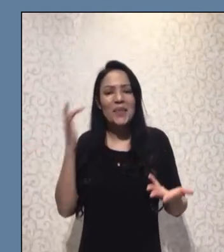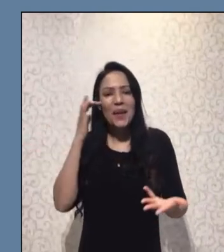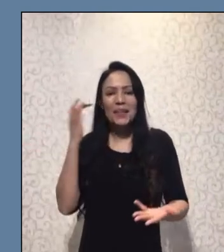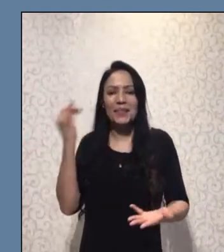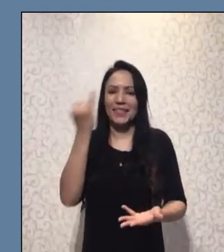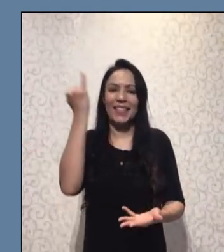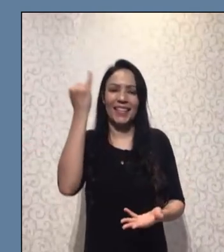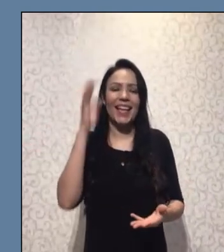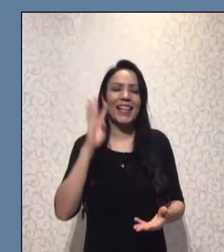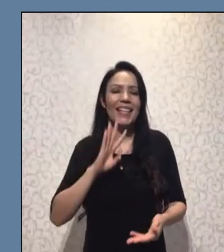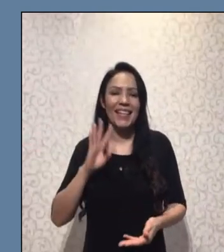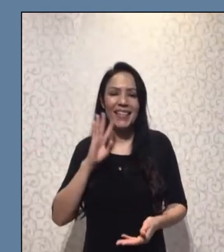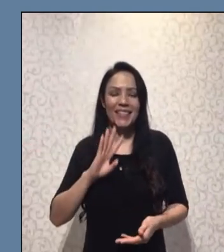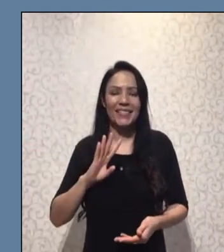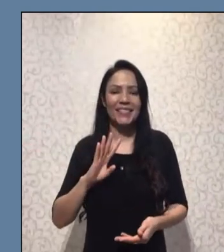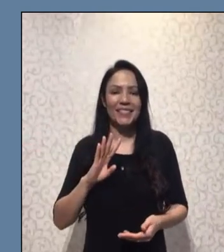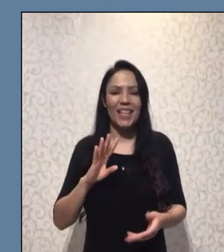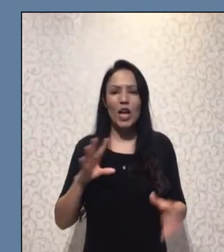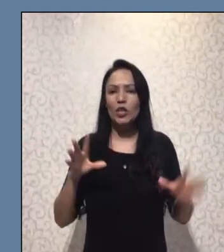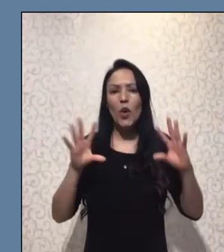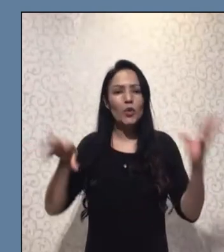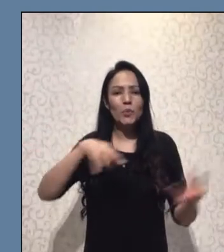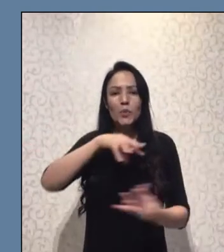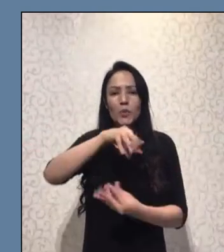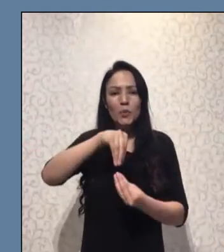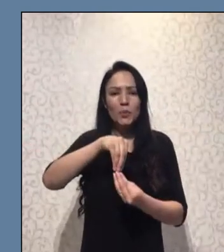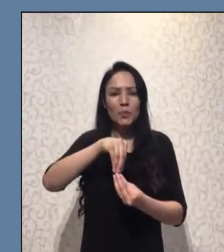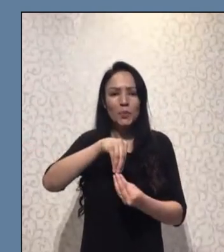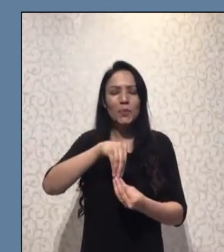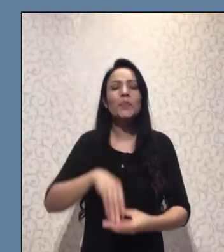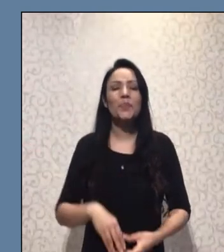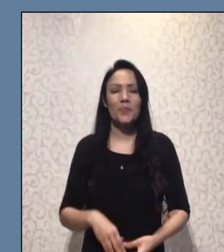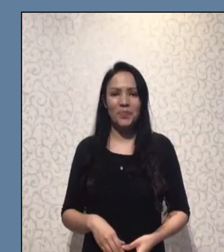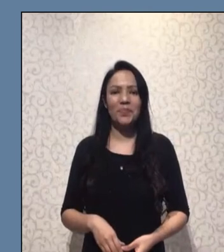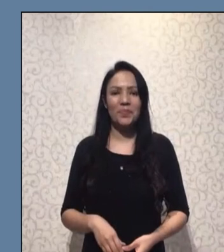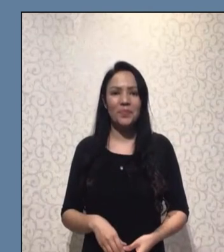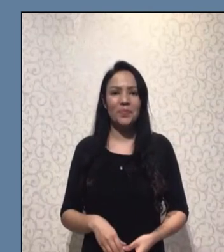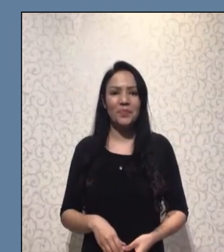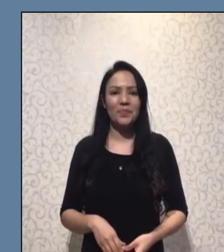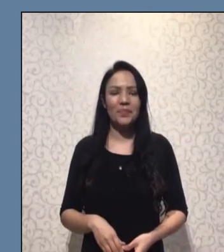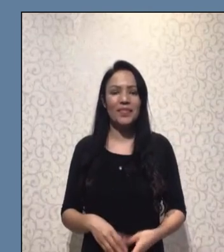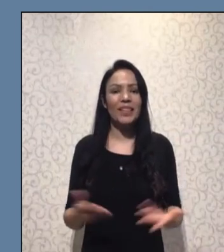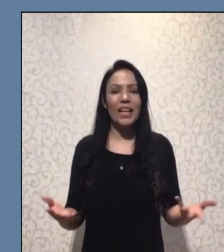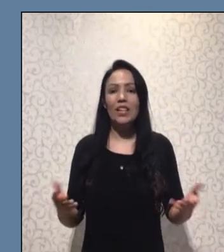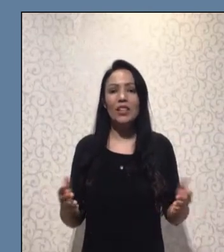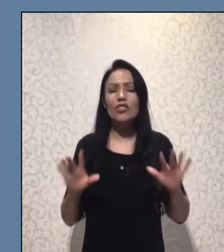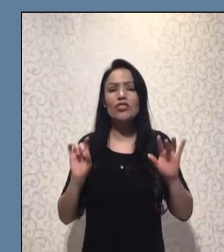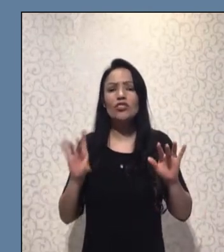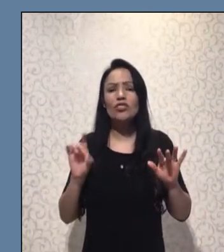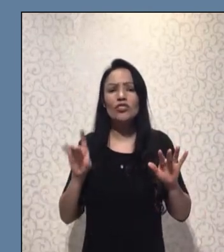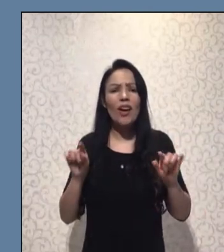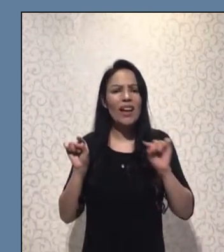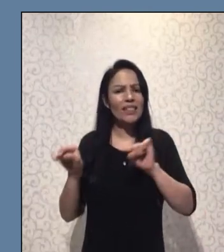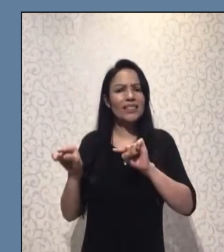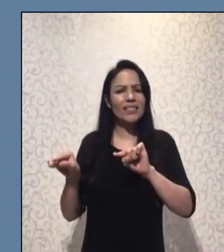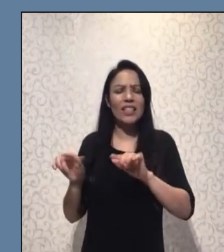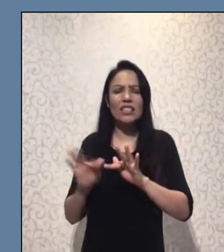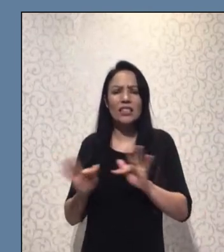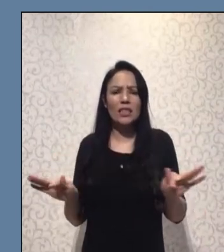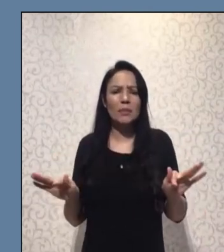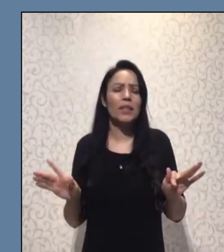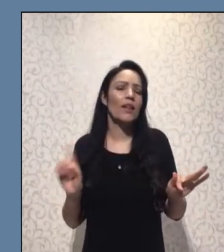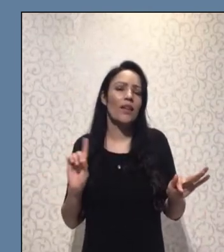a inclusão está resolvida. E não fica só nisso, né? Quer dizer, essa exposição feita com